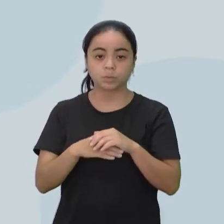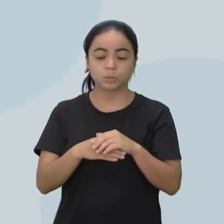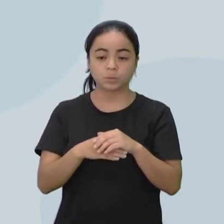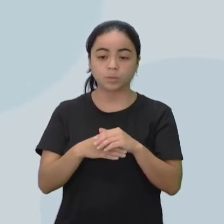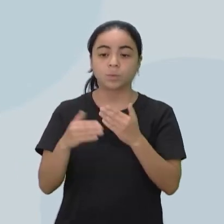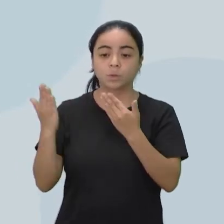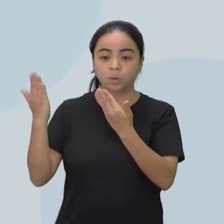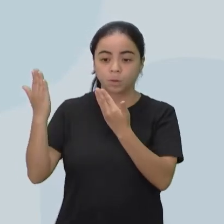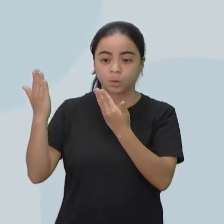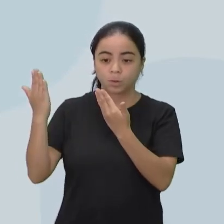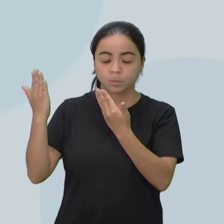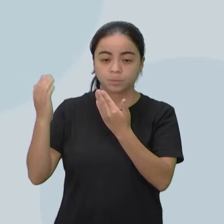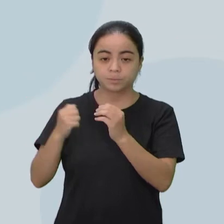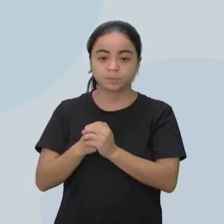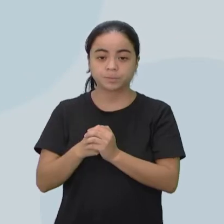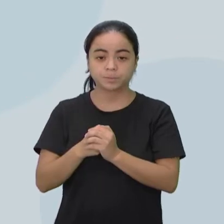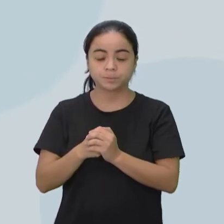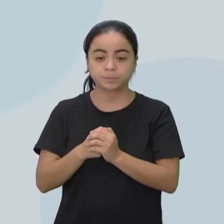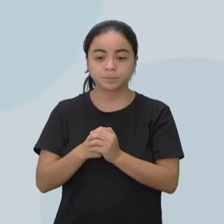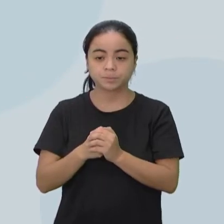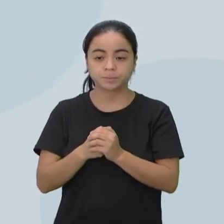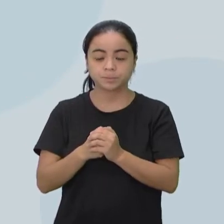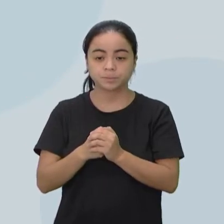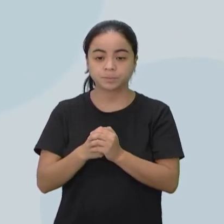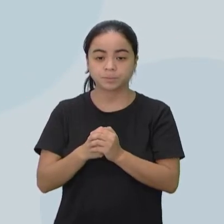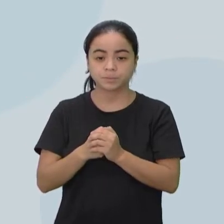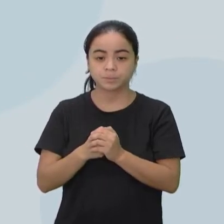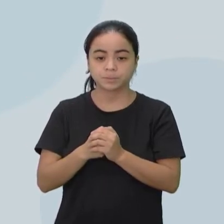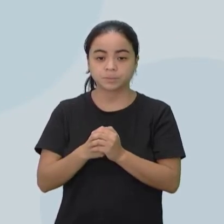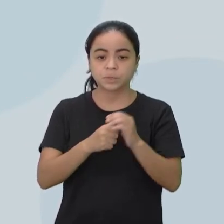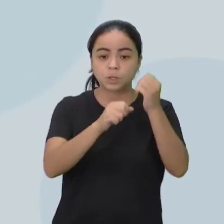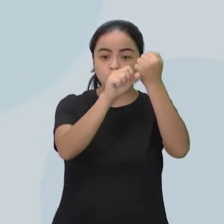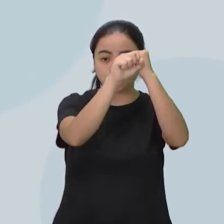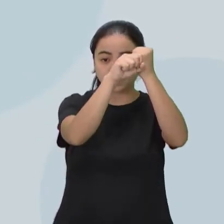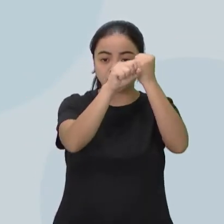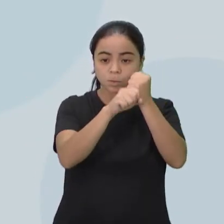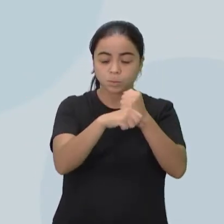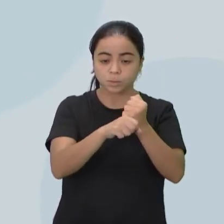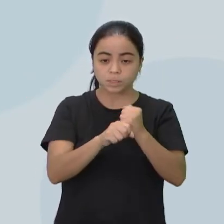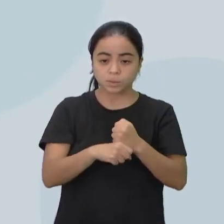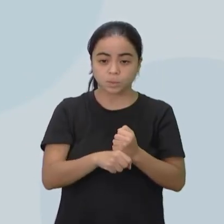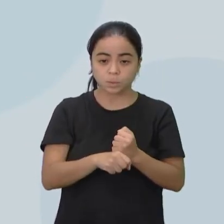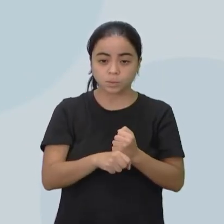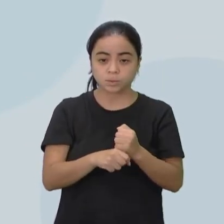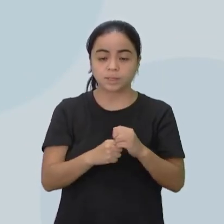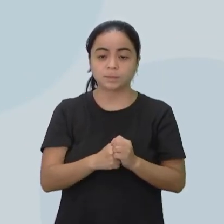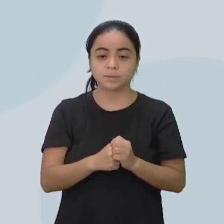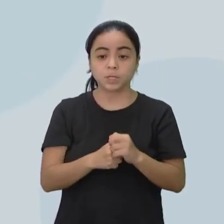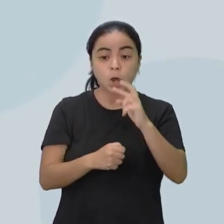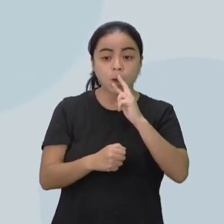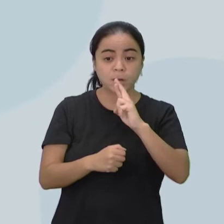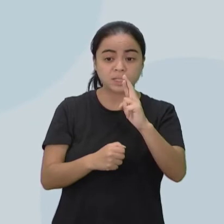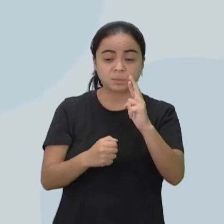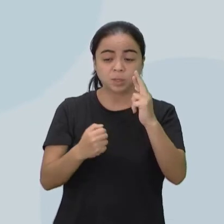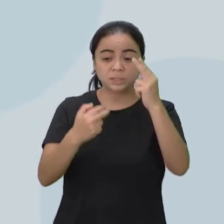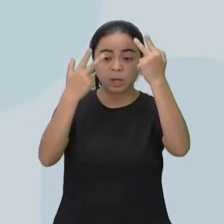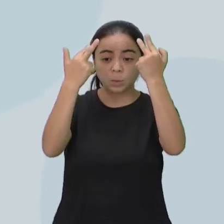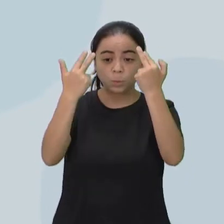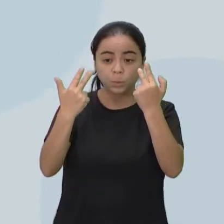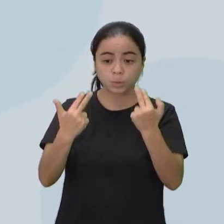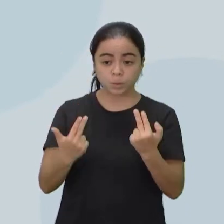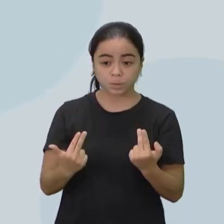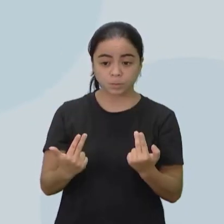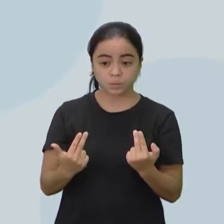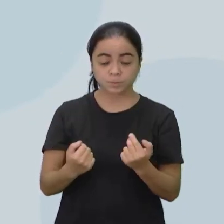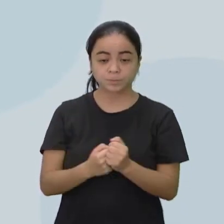ó. Fiz essa divisão aqui para vocês, fiz essa divisão e essa terceira é a proposta, ó. Quando você variar,